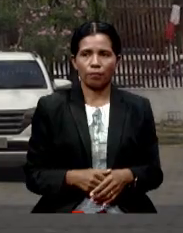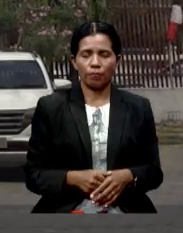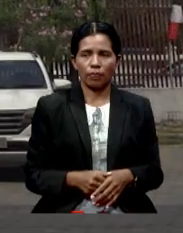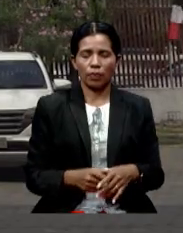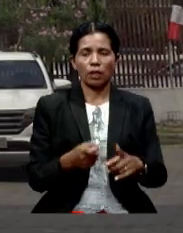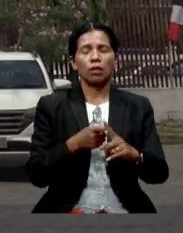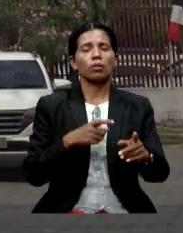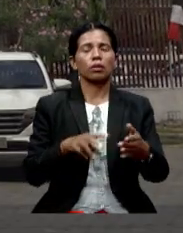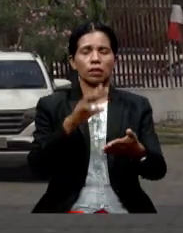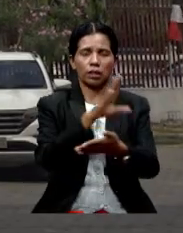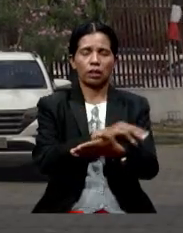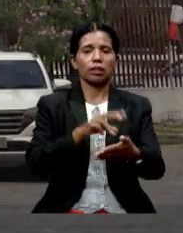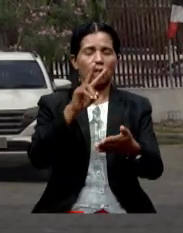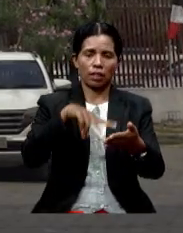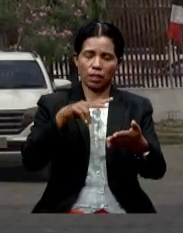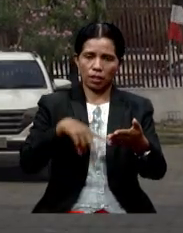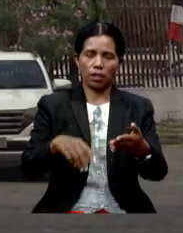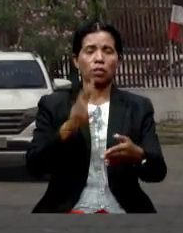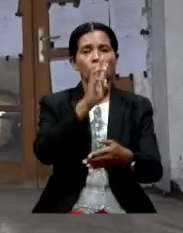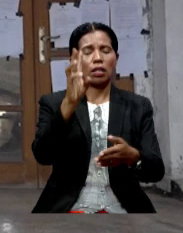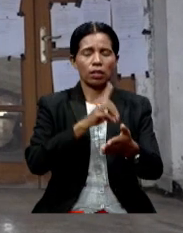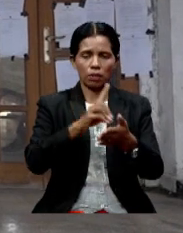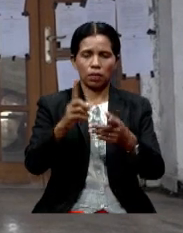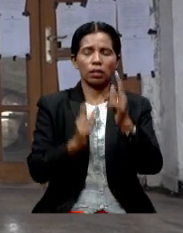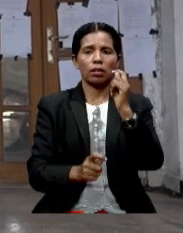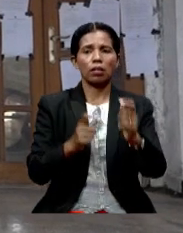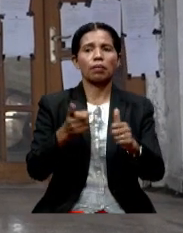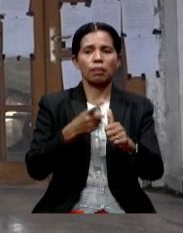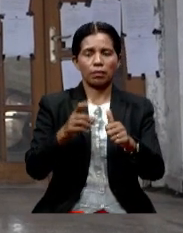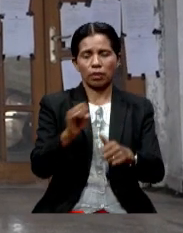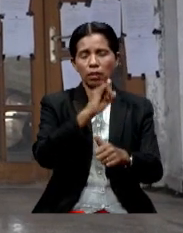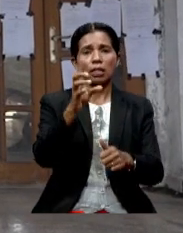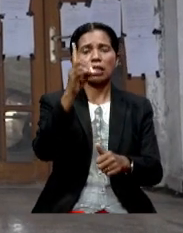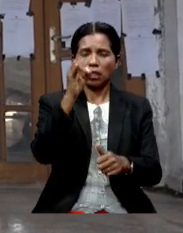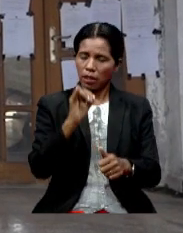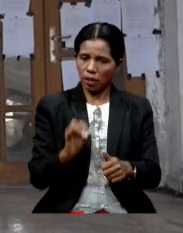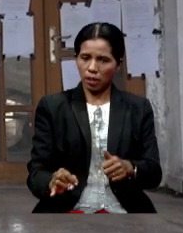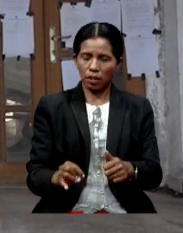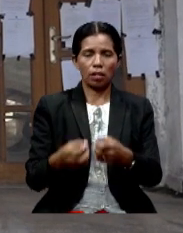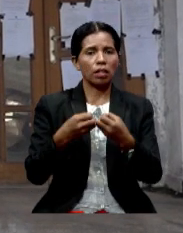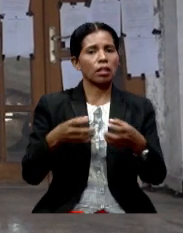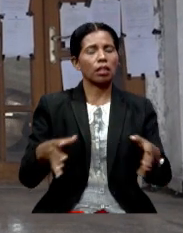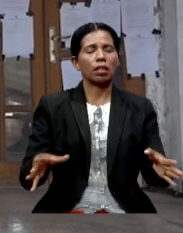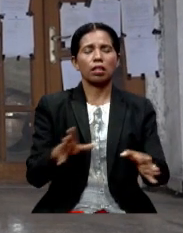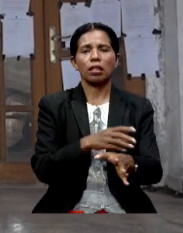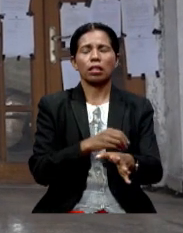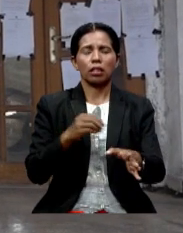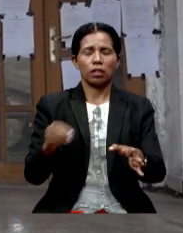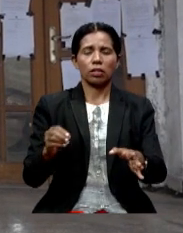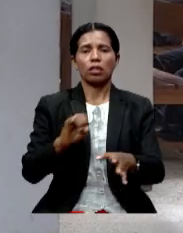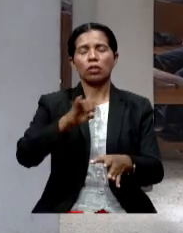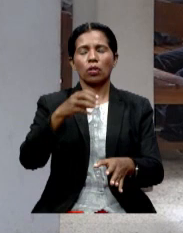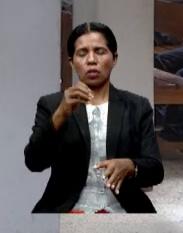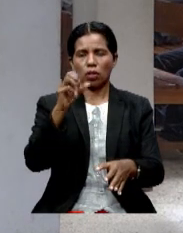Lihusi leitura cordão quarta semana né, Tribunal Judicial Primeira Instância Dili absolve arguido José Maria Reis,